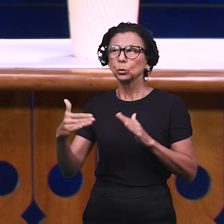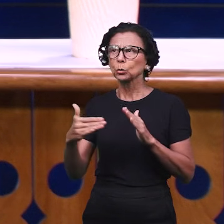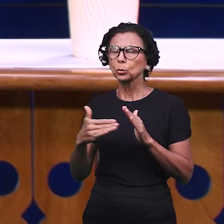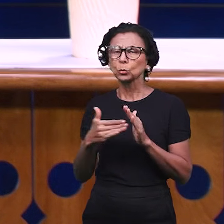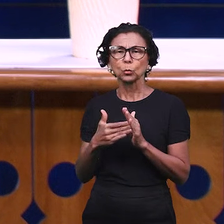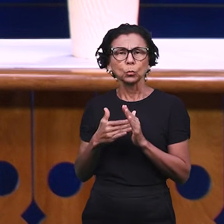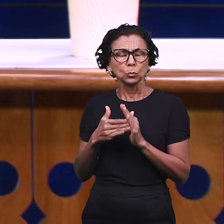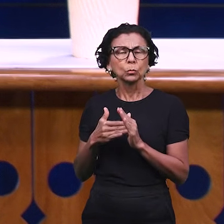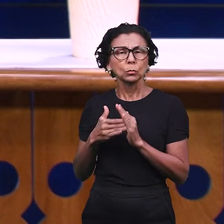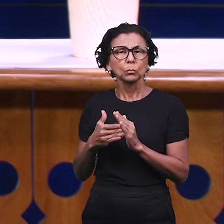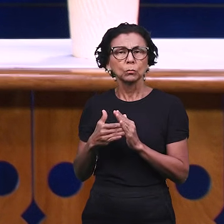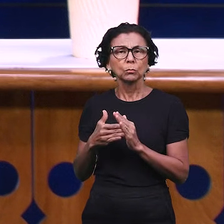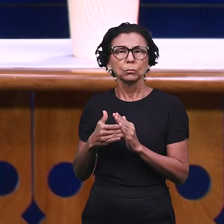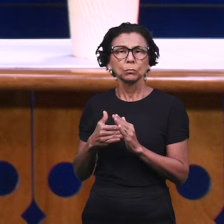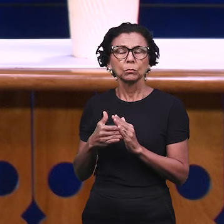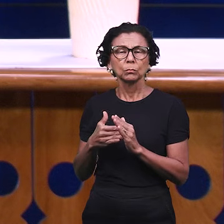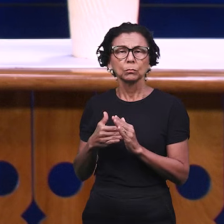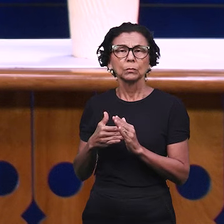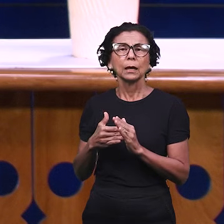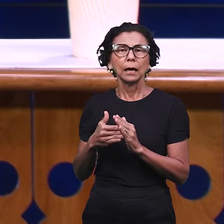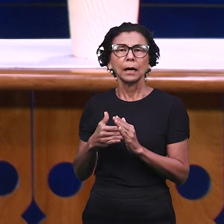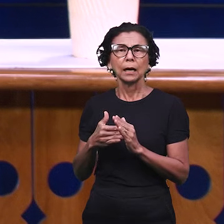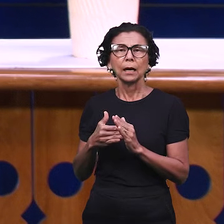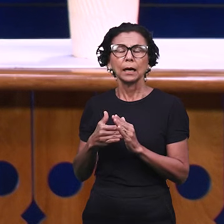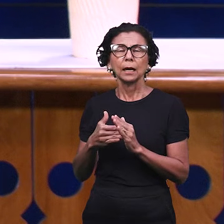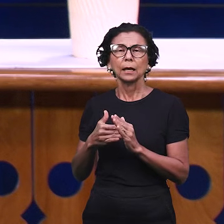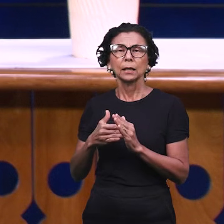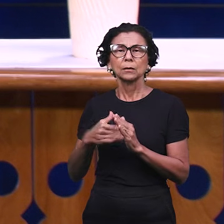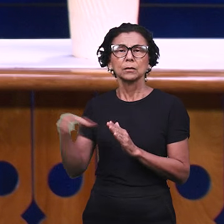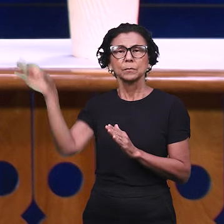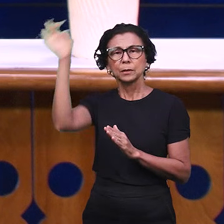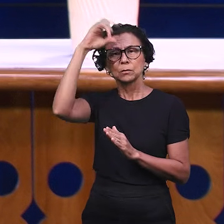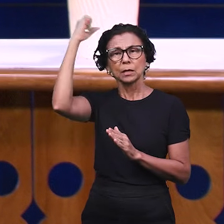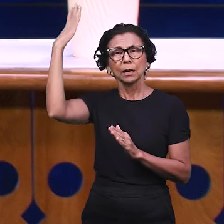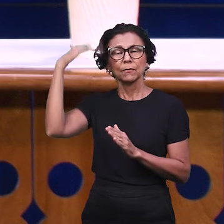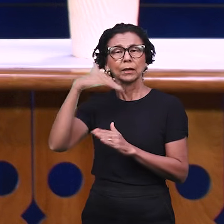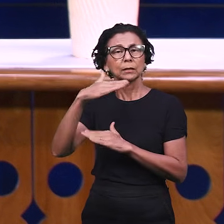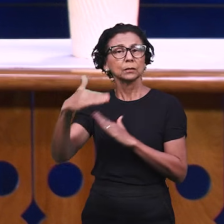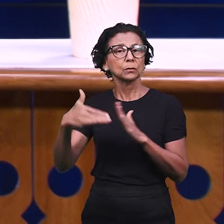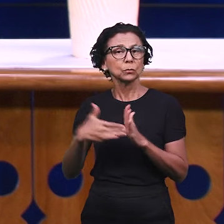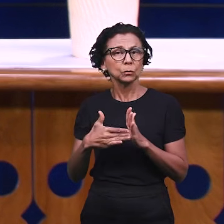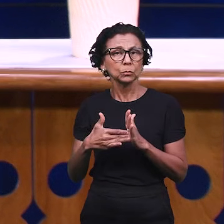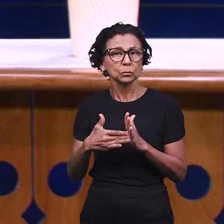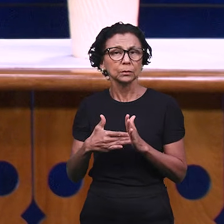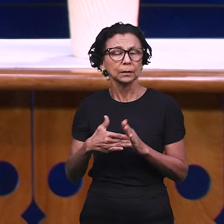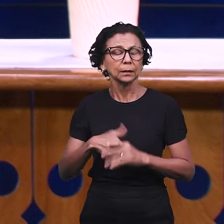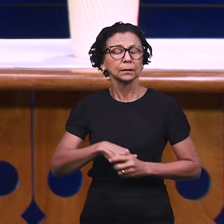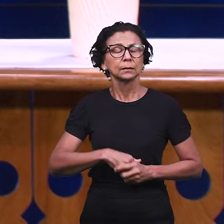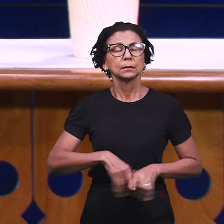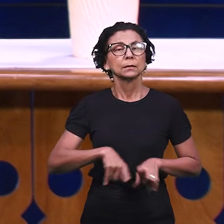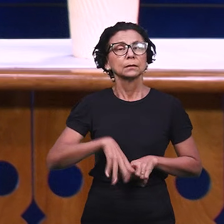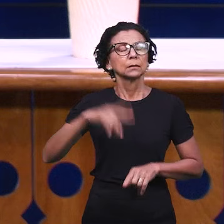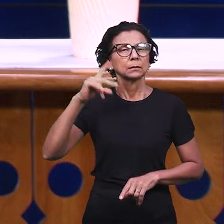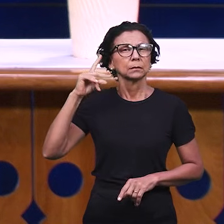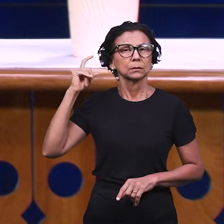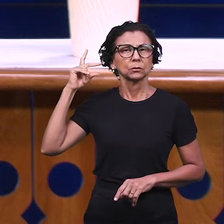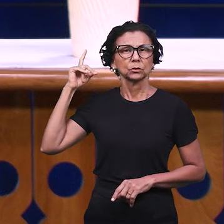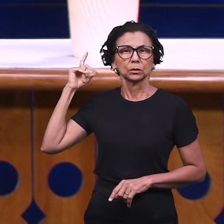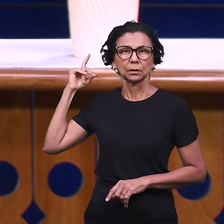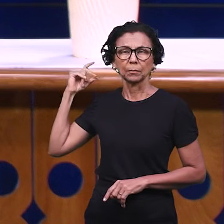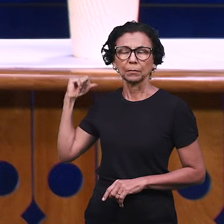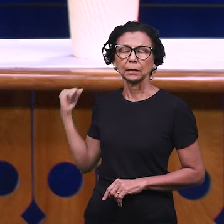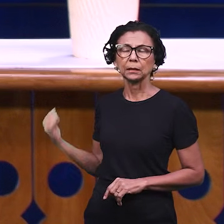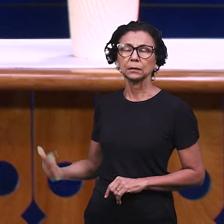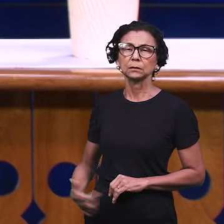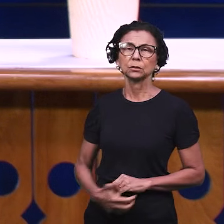Santo. A palavra nos fala, lá em Hebreus, que antigamente o Senhor falava ali aos pais ali,